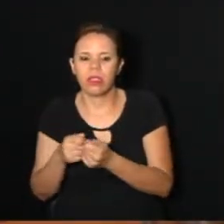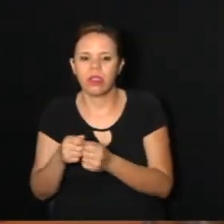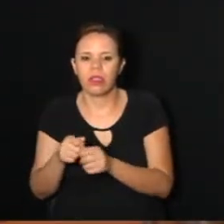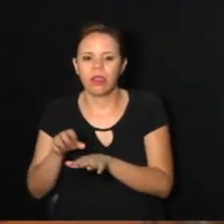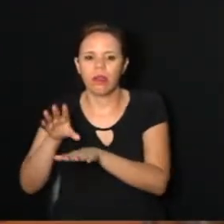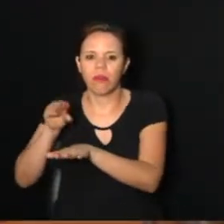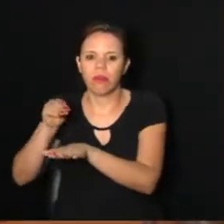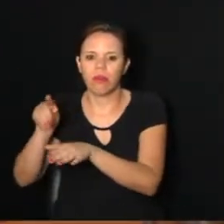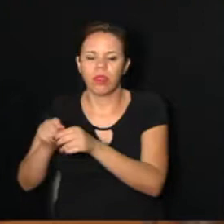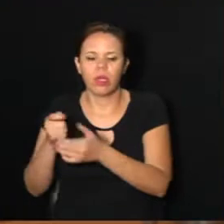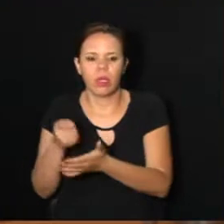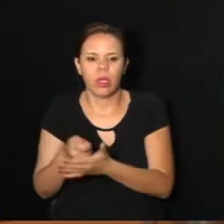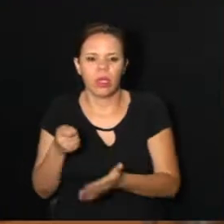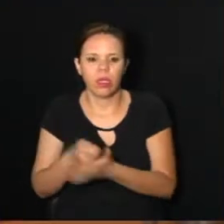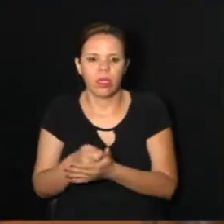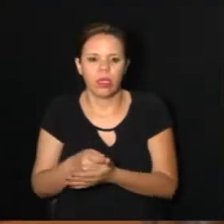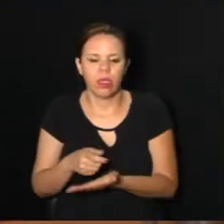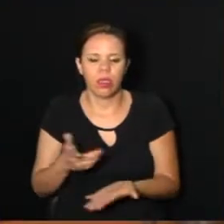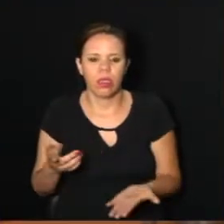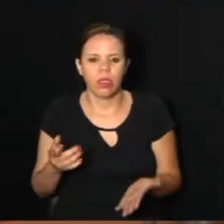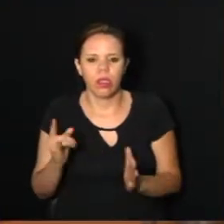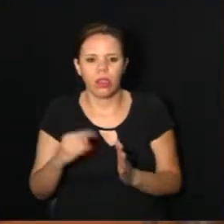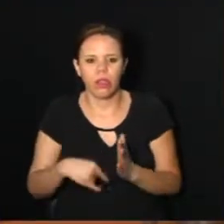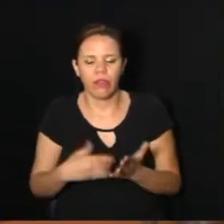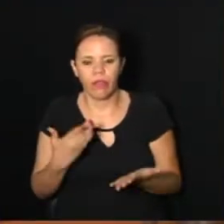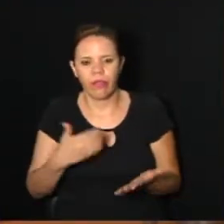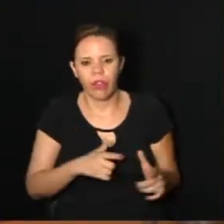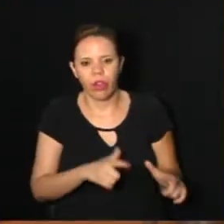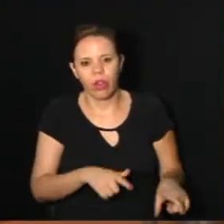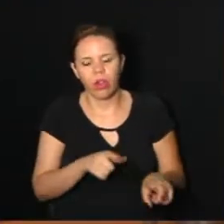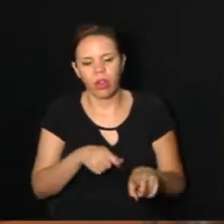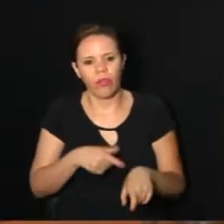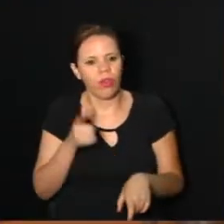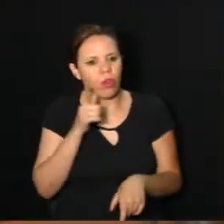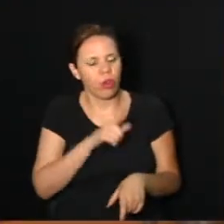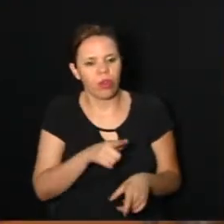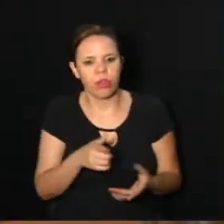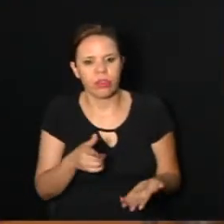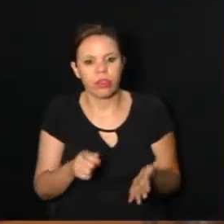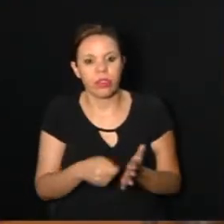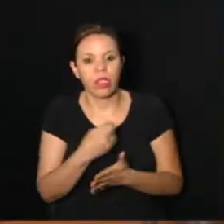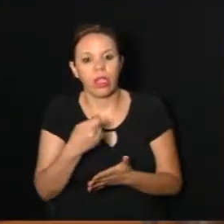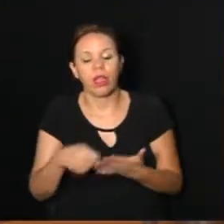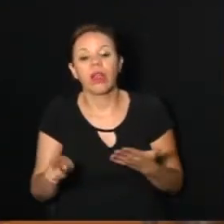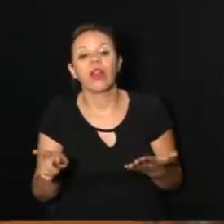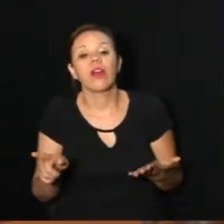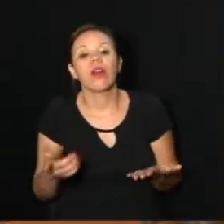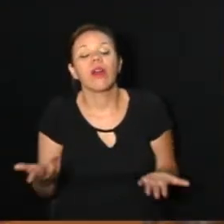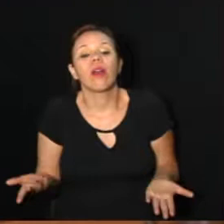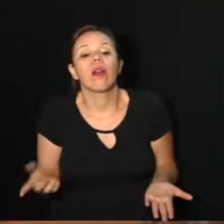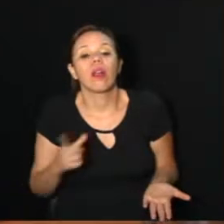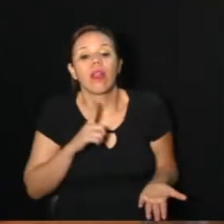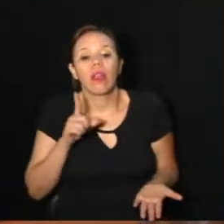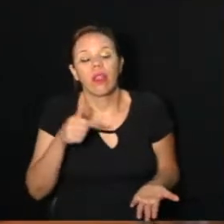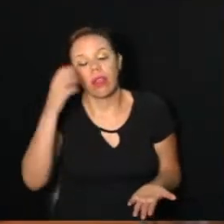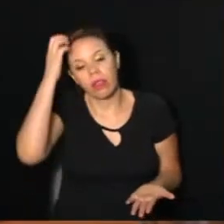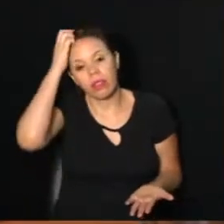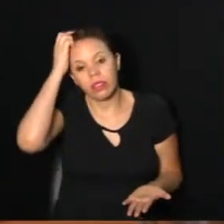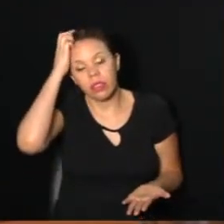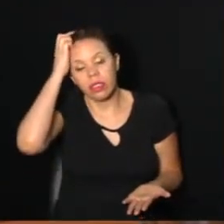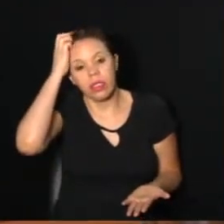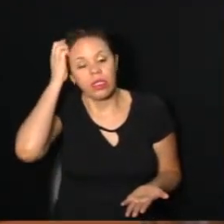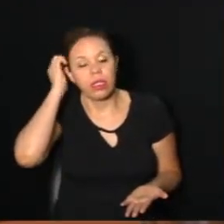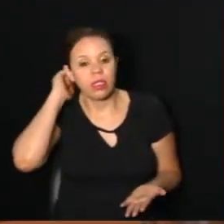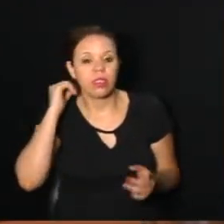radar exige o alvará. Como ele está em zona rural, ele não consegue o alvará. E, então tem essa dificuldade